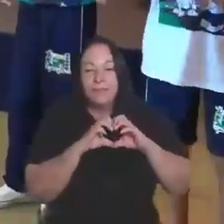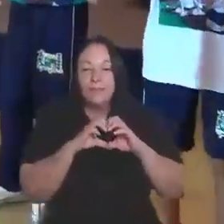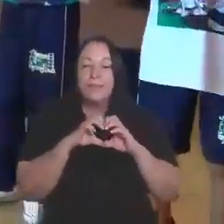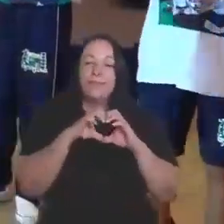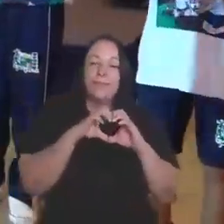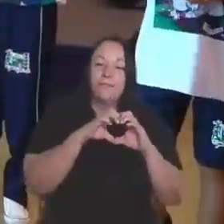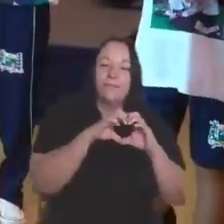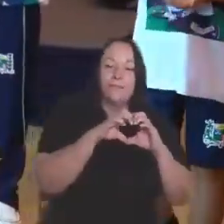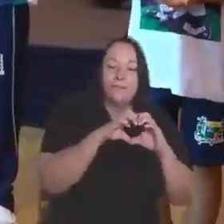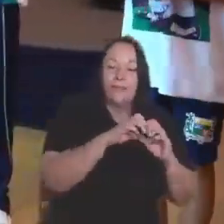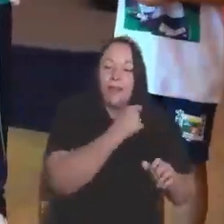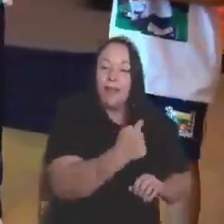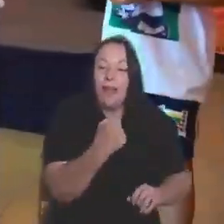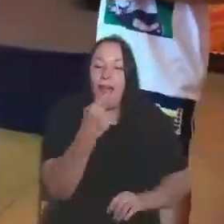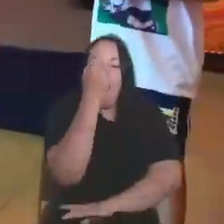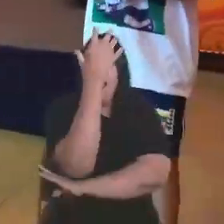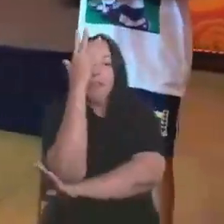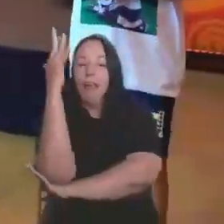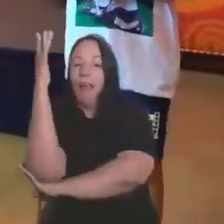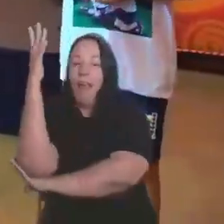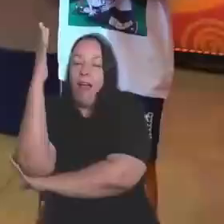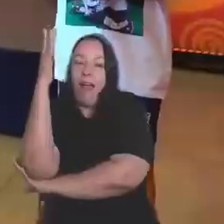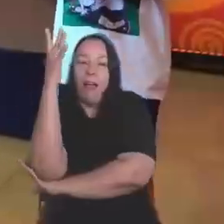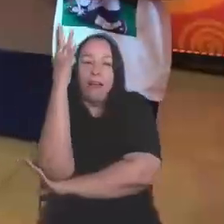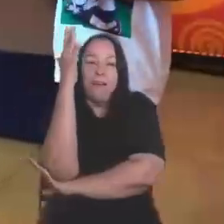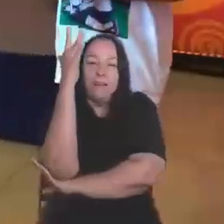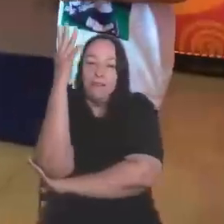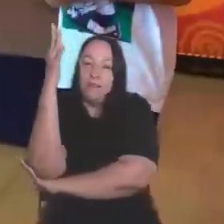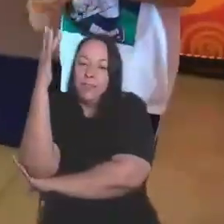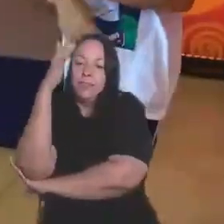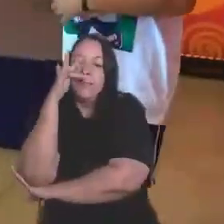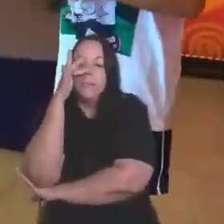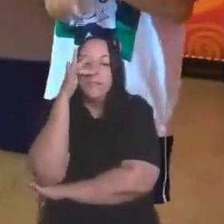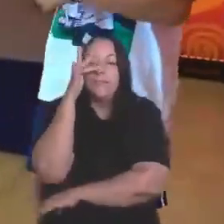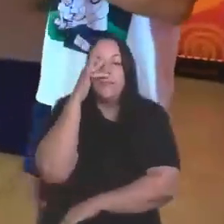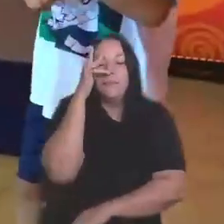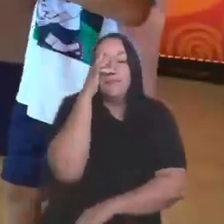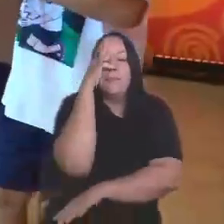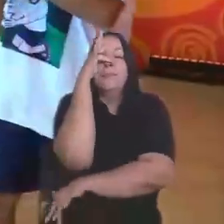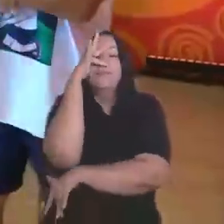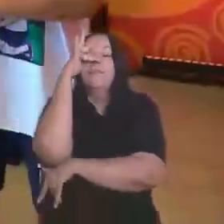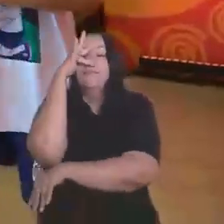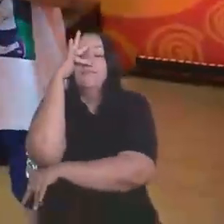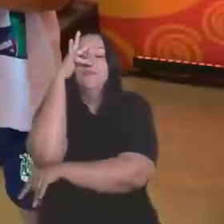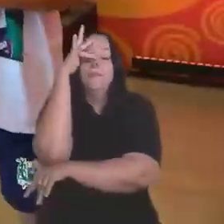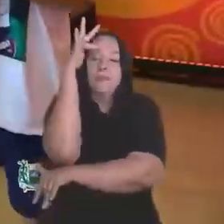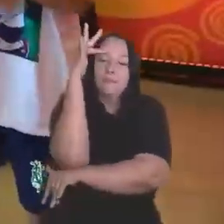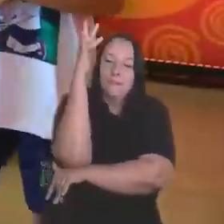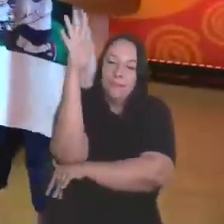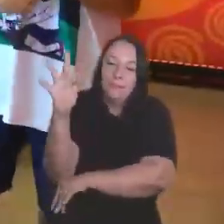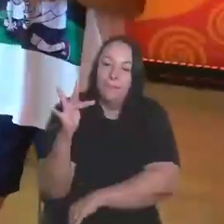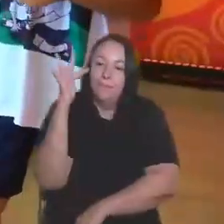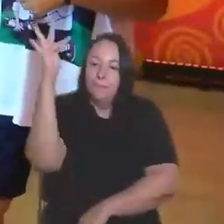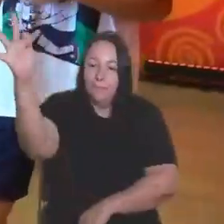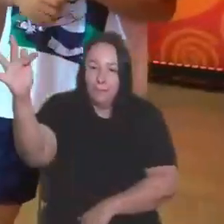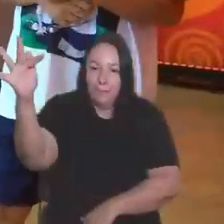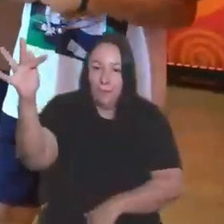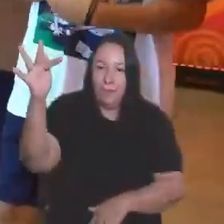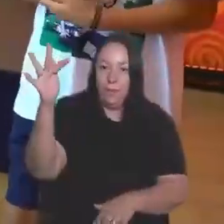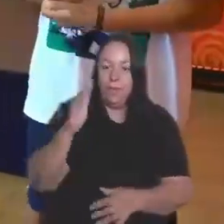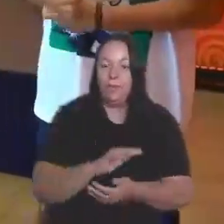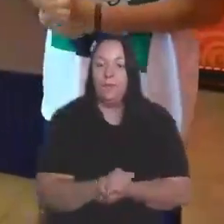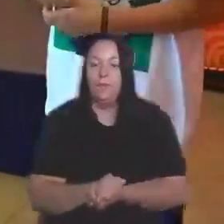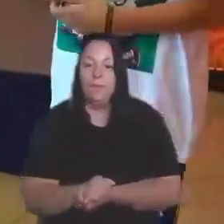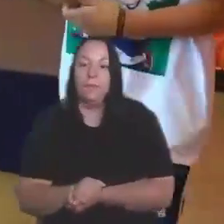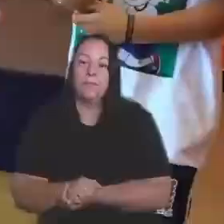Cada árvore é vida, é sombra, é flor, são raízes do futuro brotando em